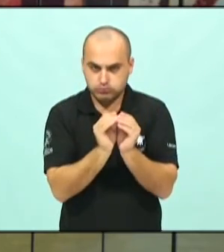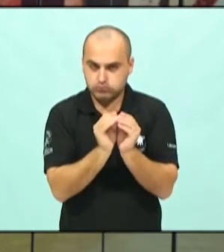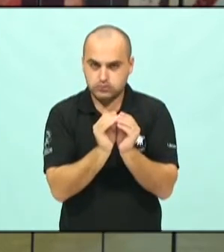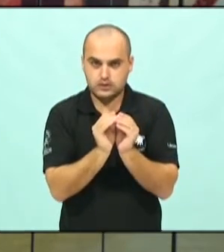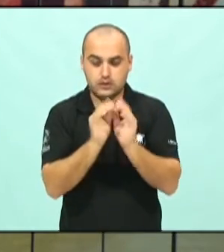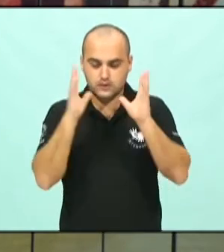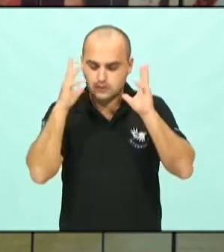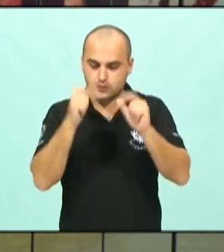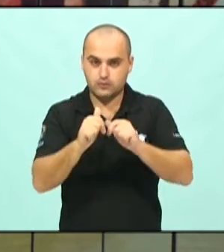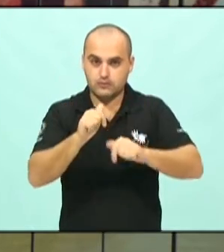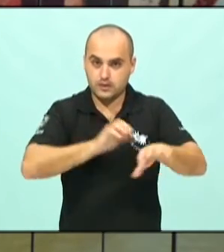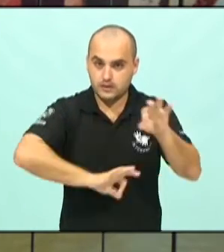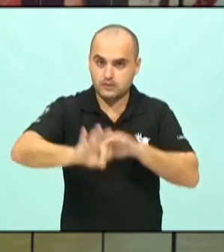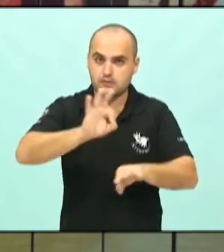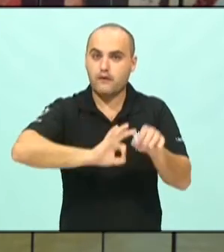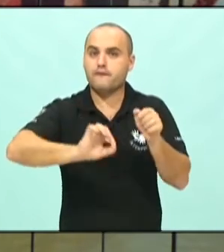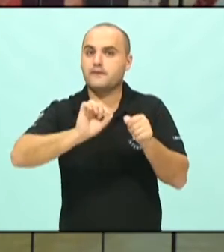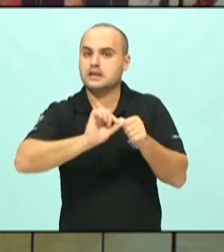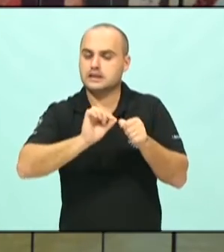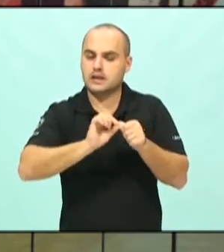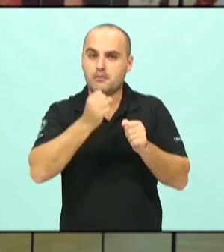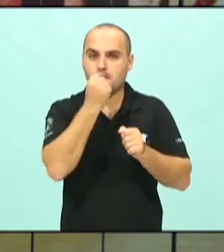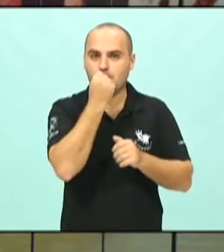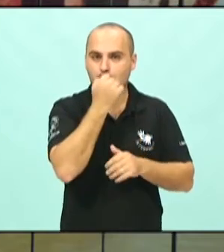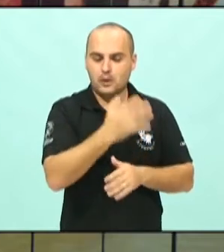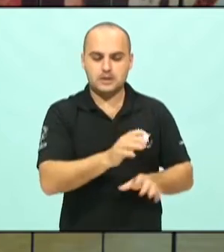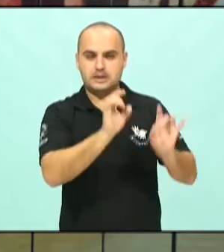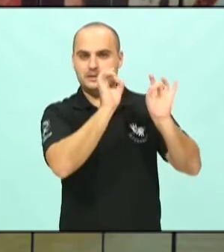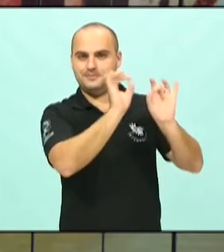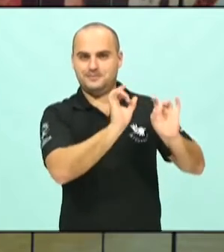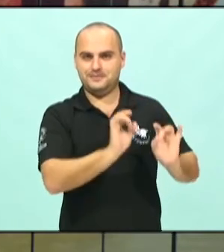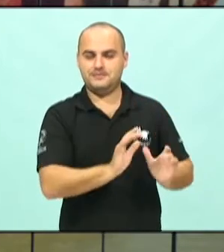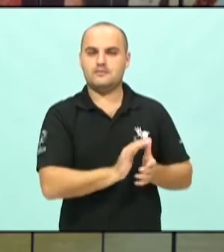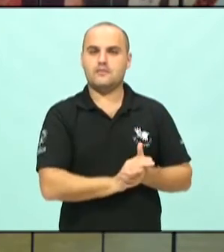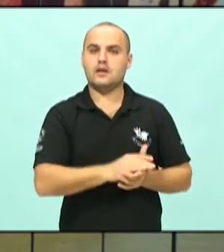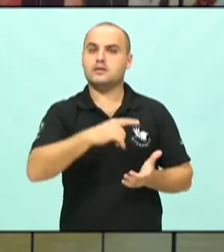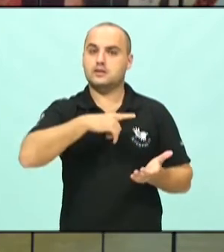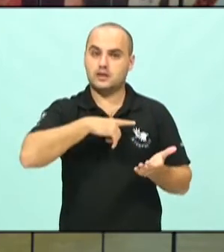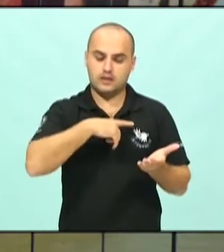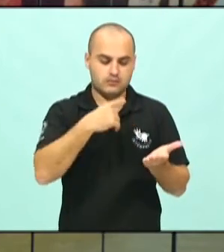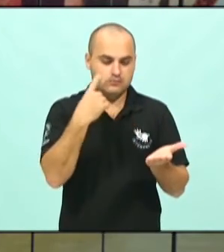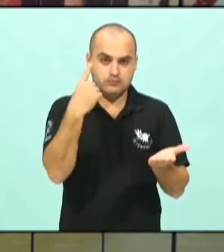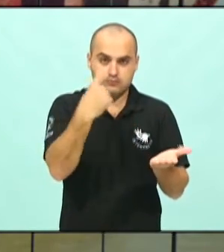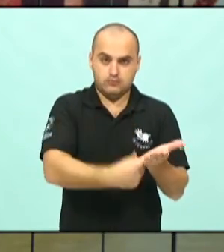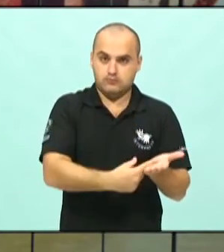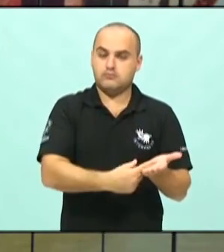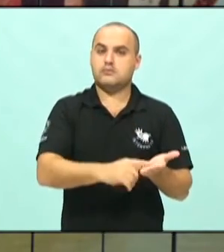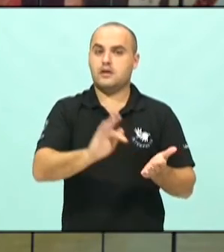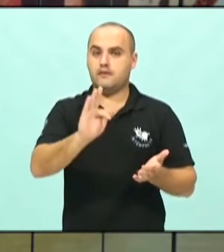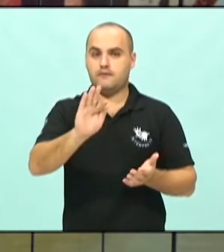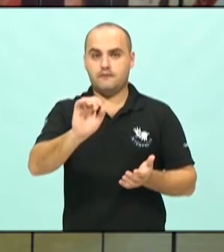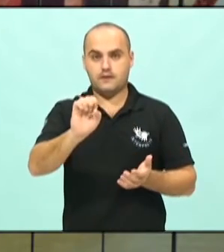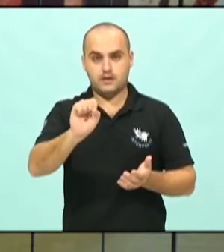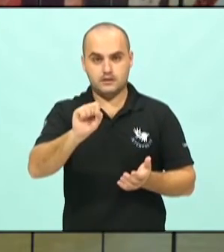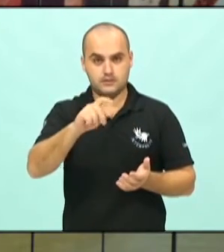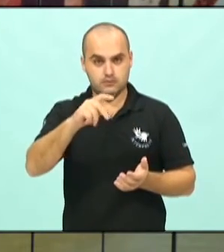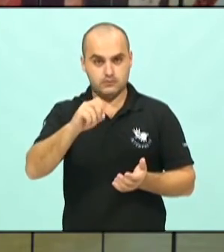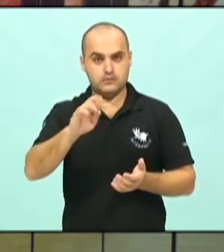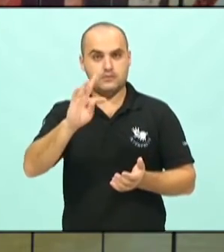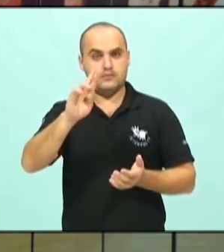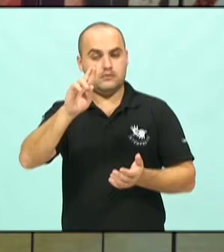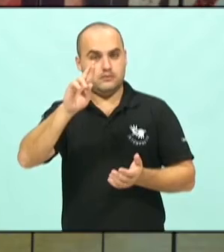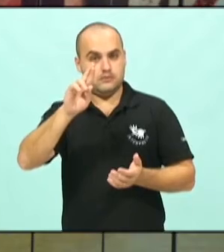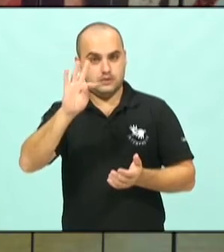gente planejou realizar bem feito. Além dos compromissos que a gente tem do calendário da FESPORT, né, que são a parte onde a